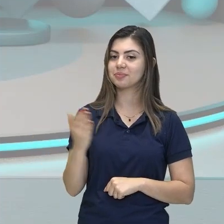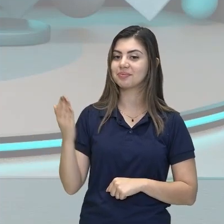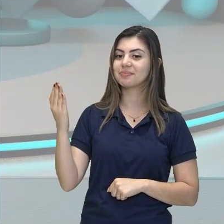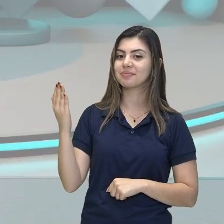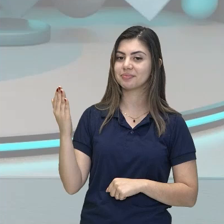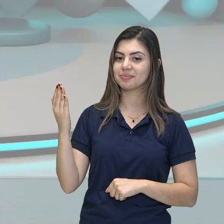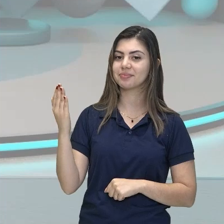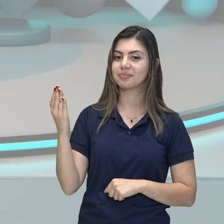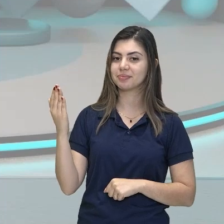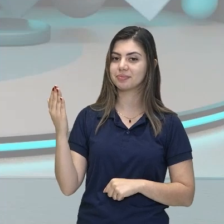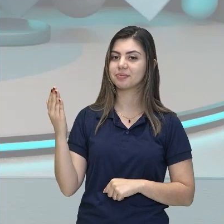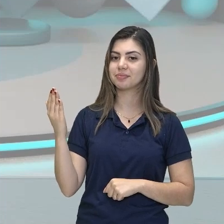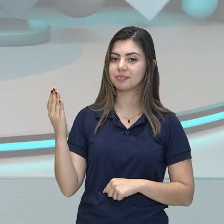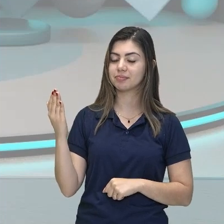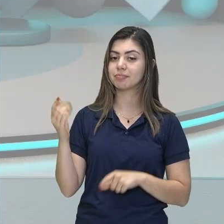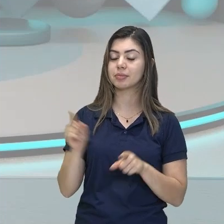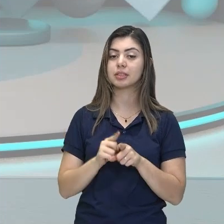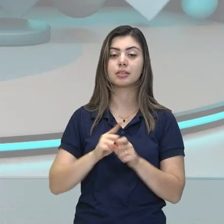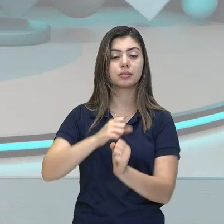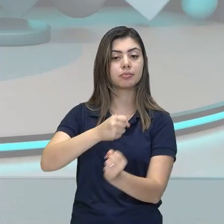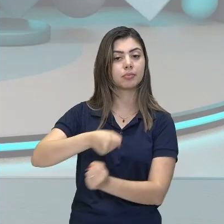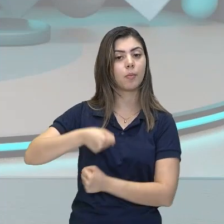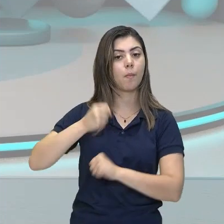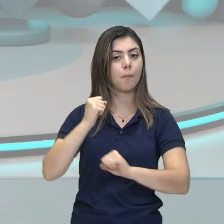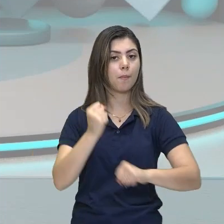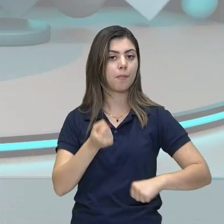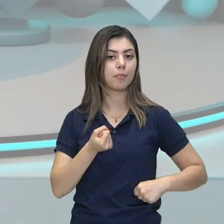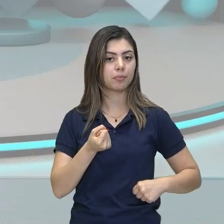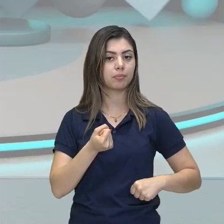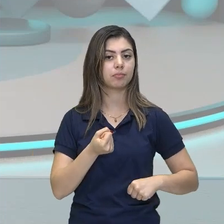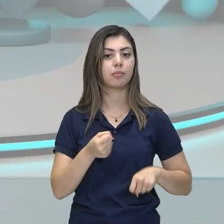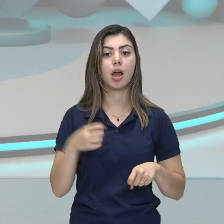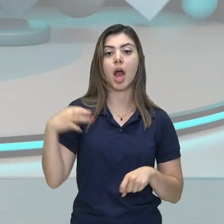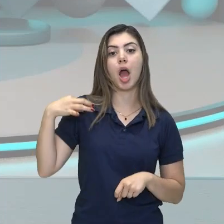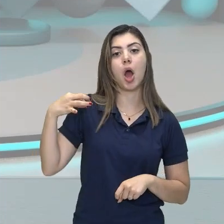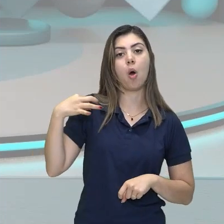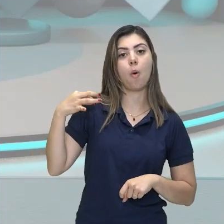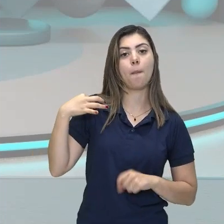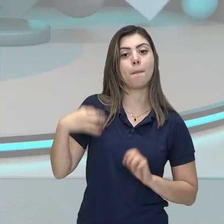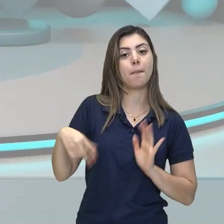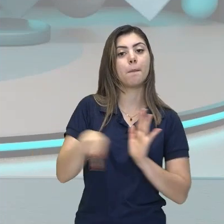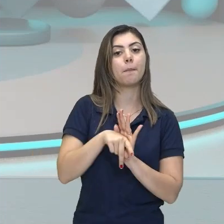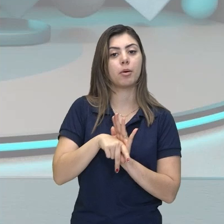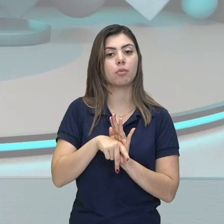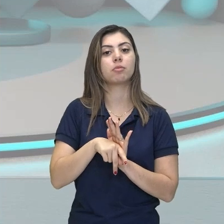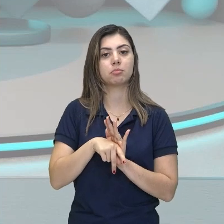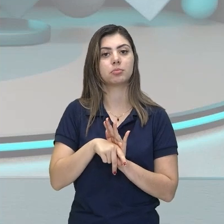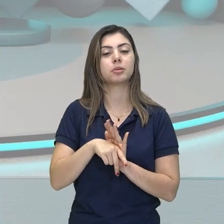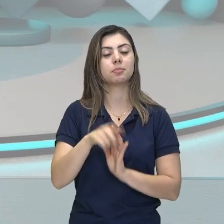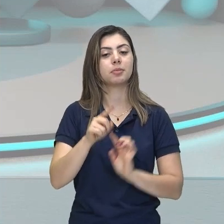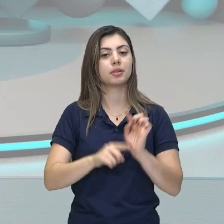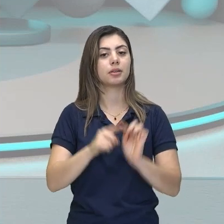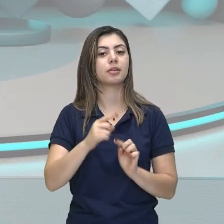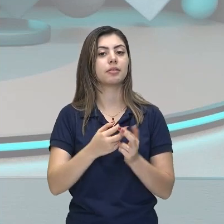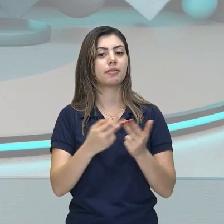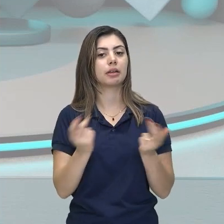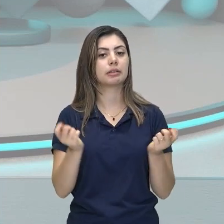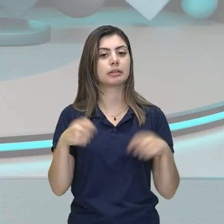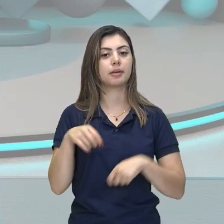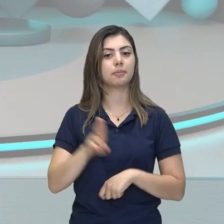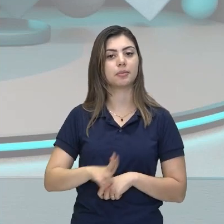ó, com remo, ok? Toda a roupa, né, e indumentário que podem ser